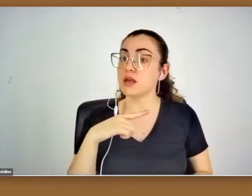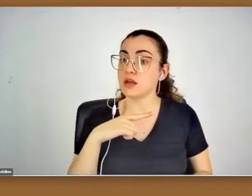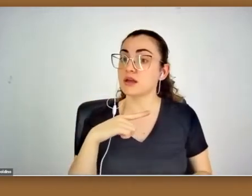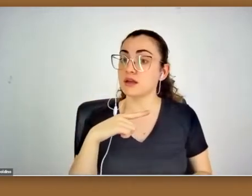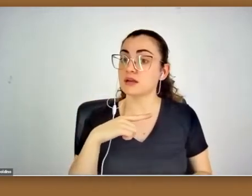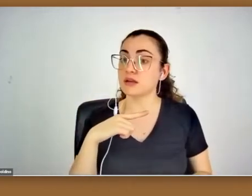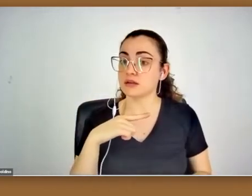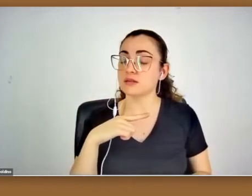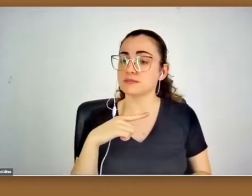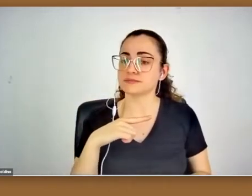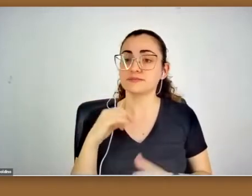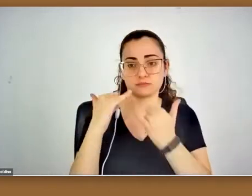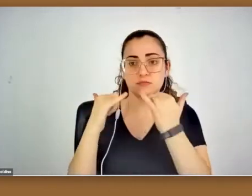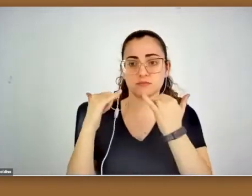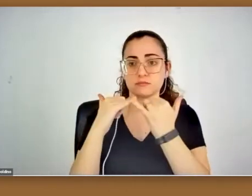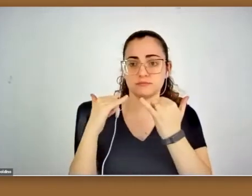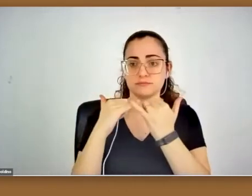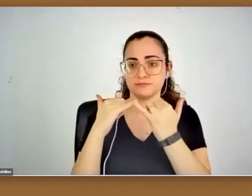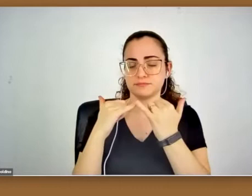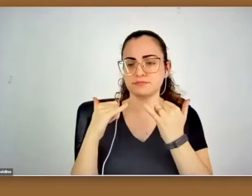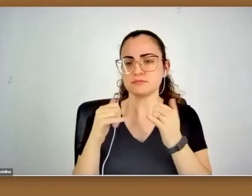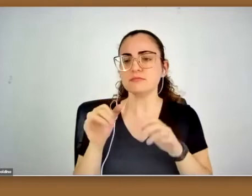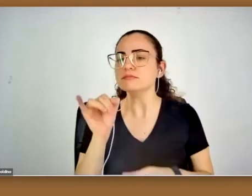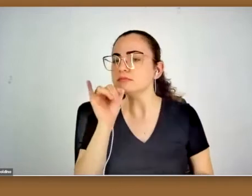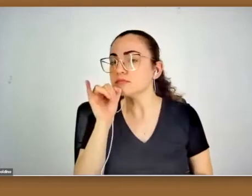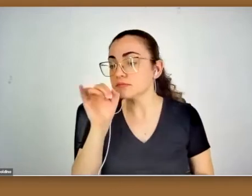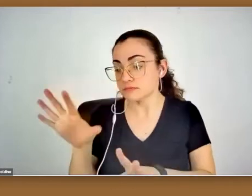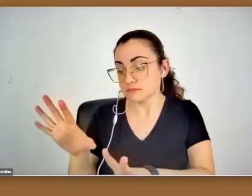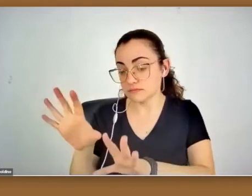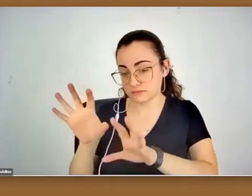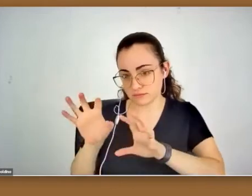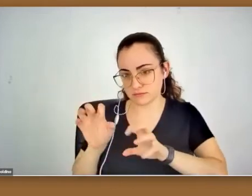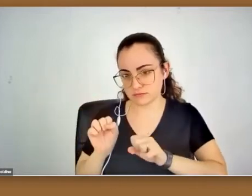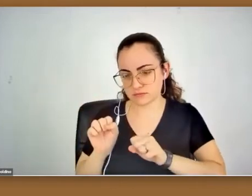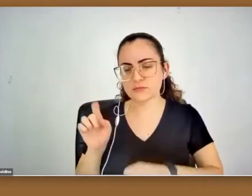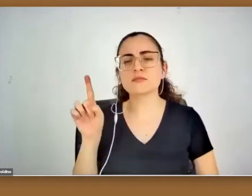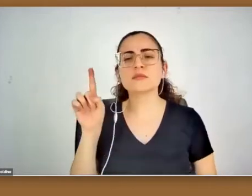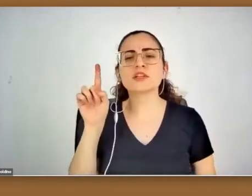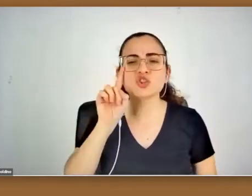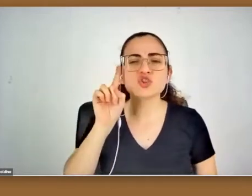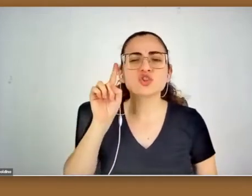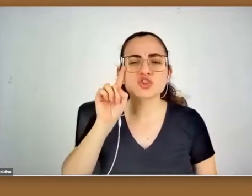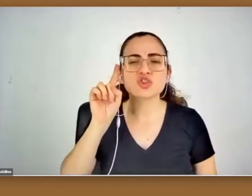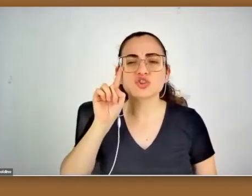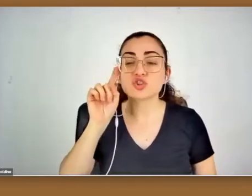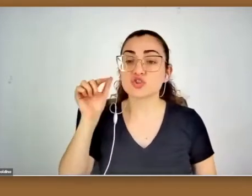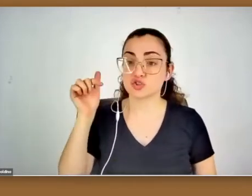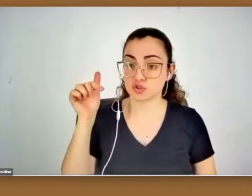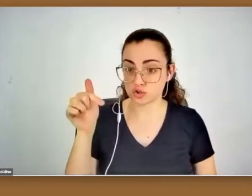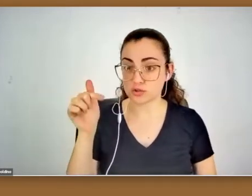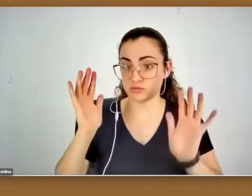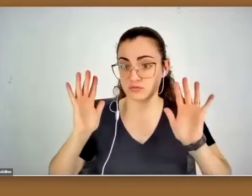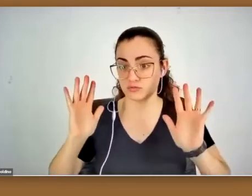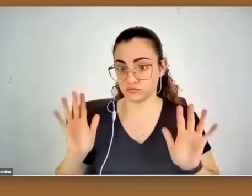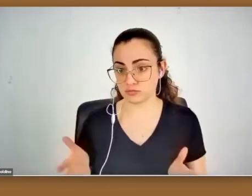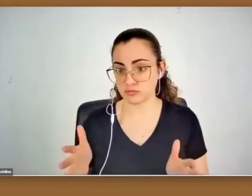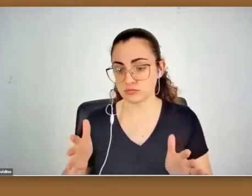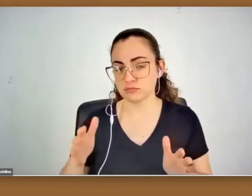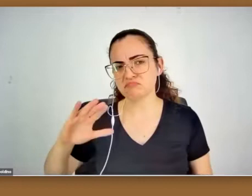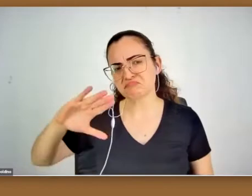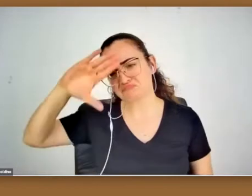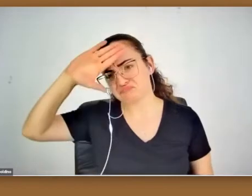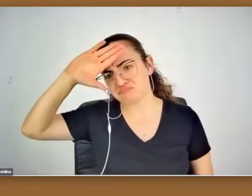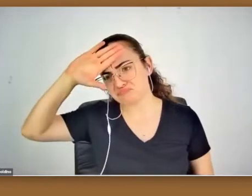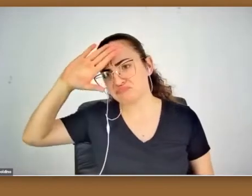quando a pessoa começa a diminuir a febre, é um período que você tem que ficar muito preocupado, tá? Porque é geralmente o período que você